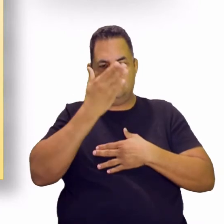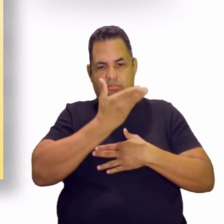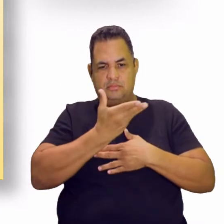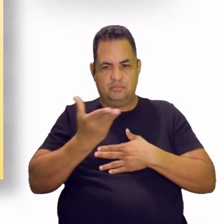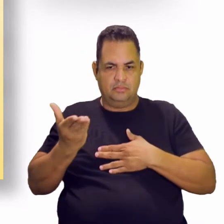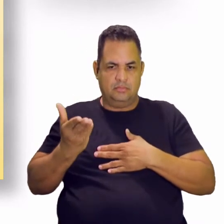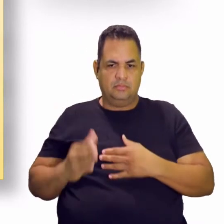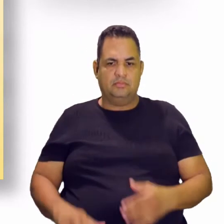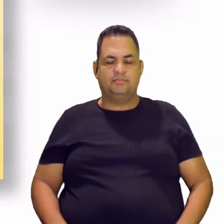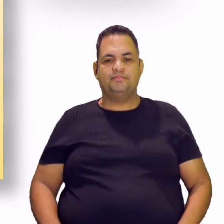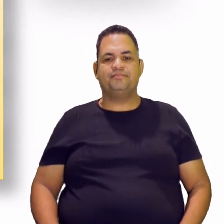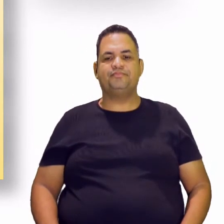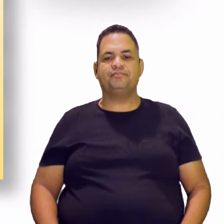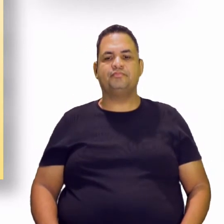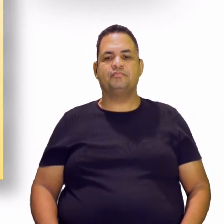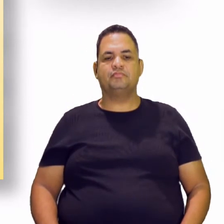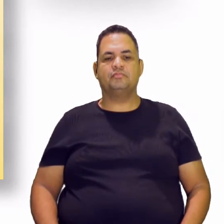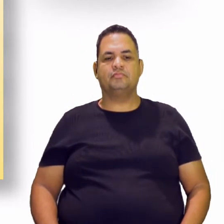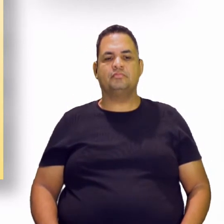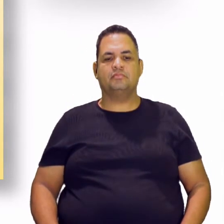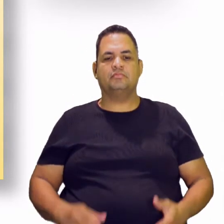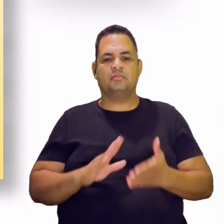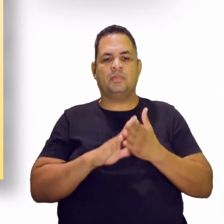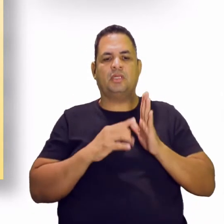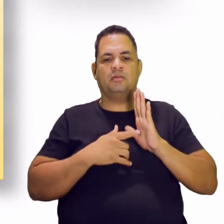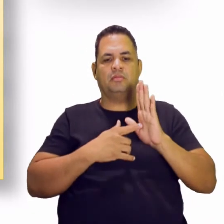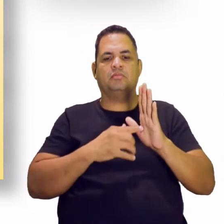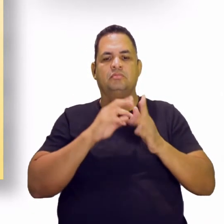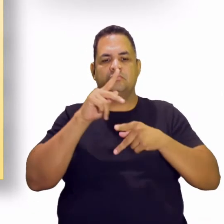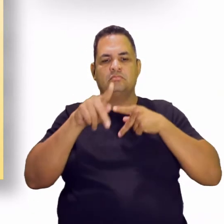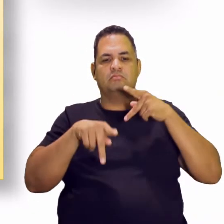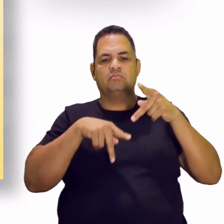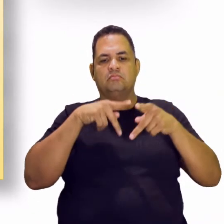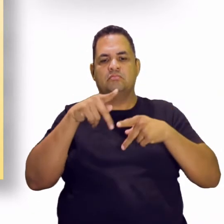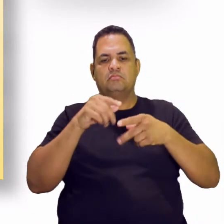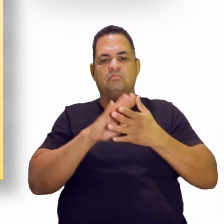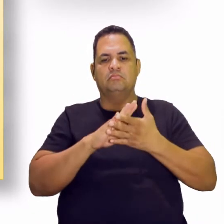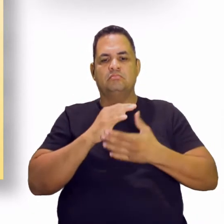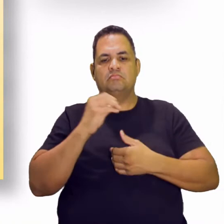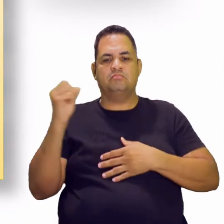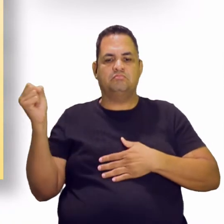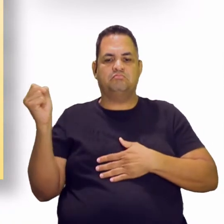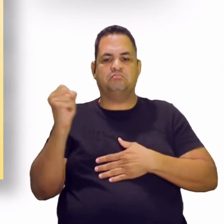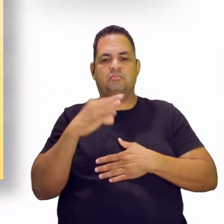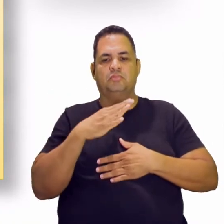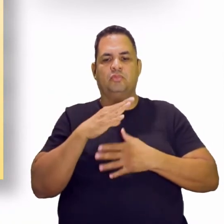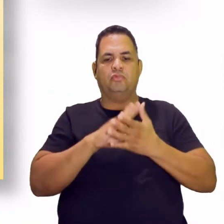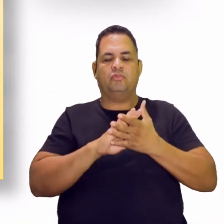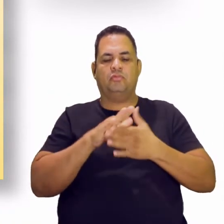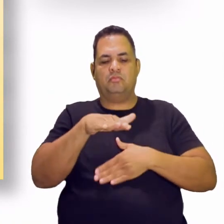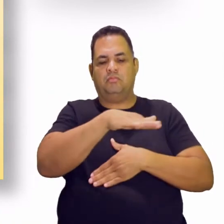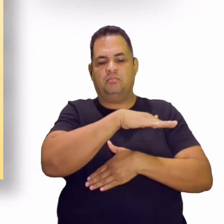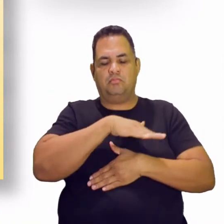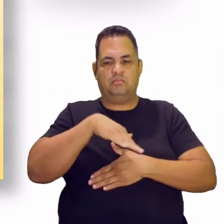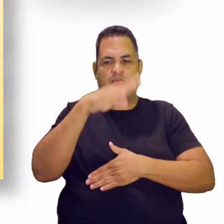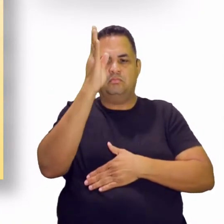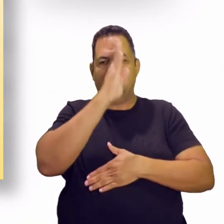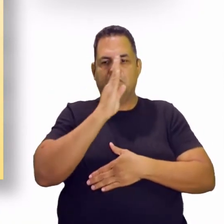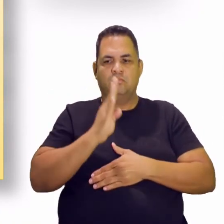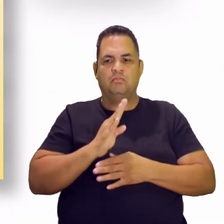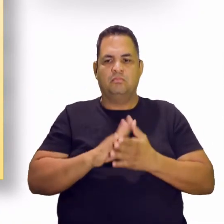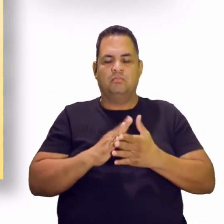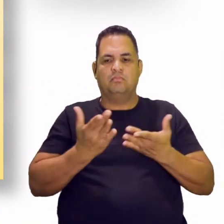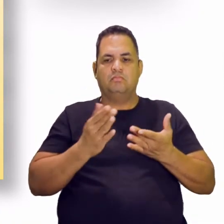desse diretor aqui, que escandalizou o público e modernizou o palco brasileiro. Então, aos poucos, né, foi